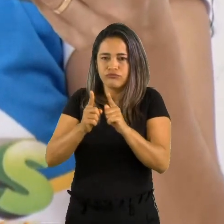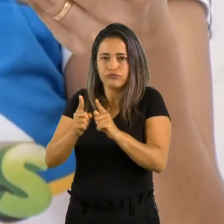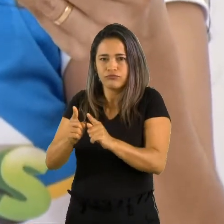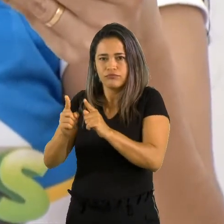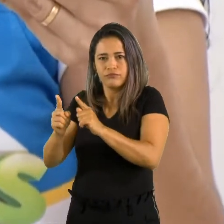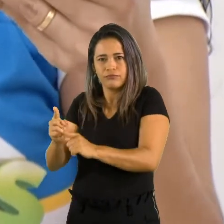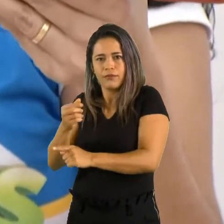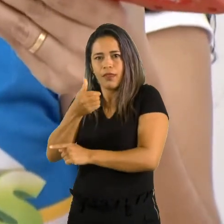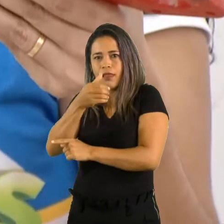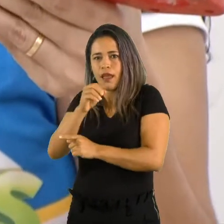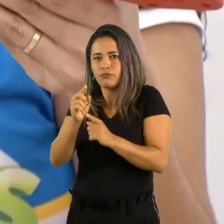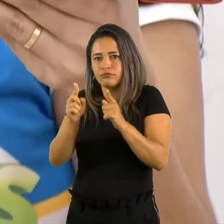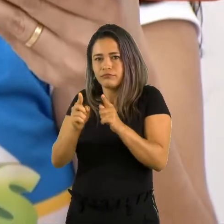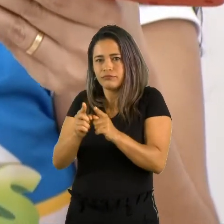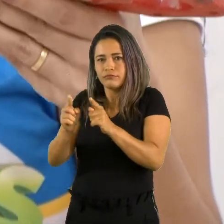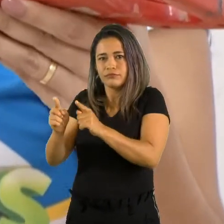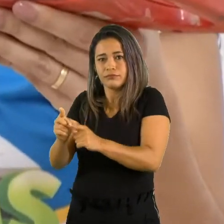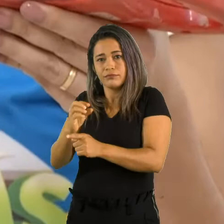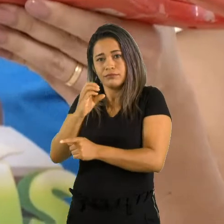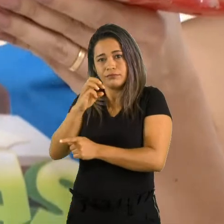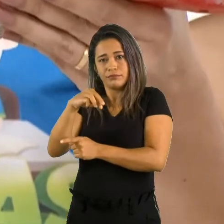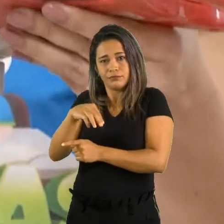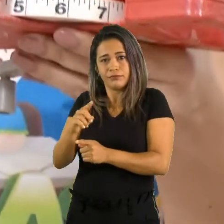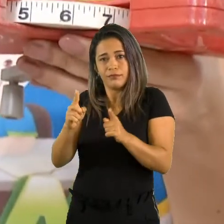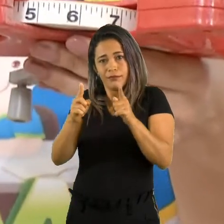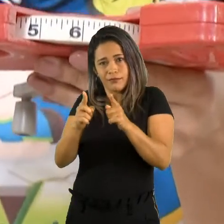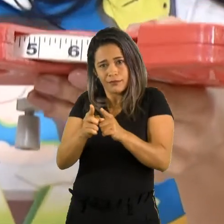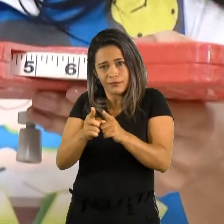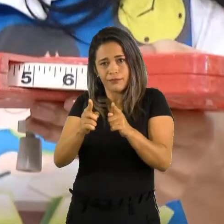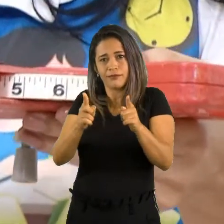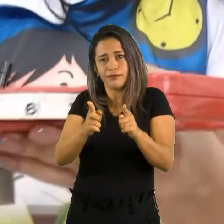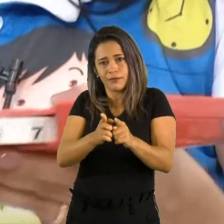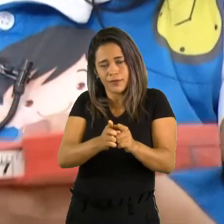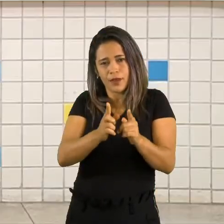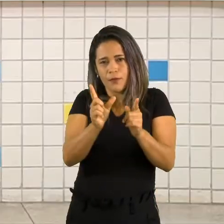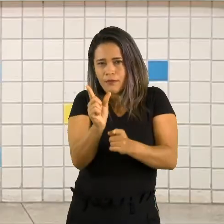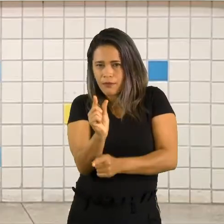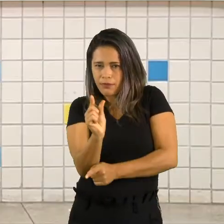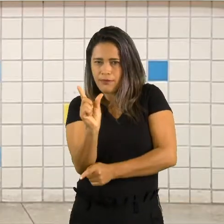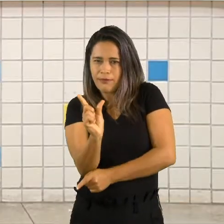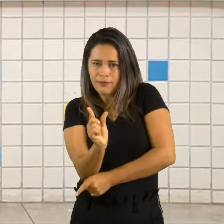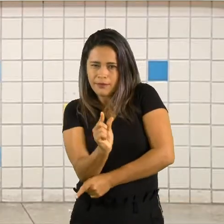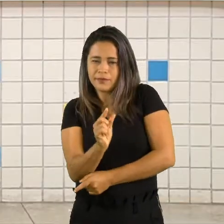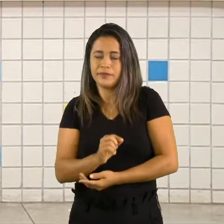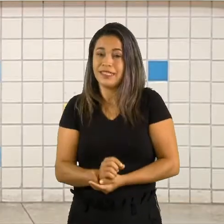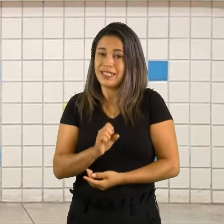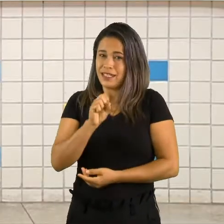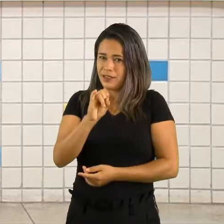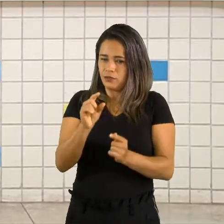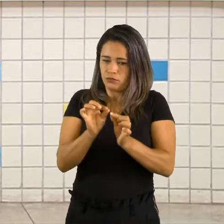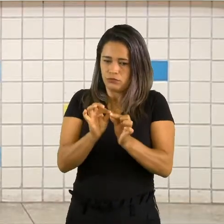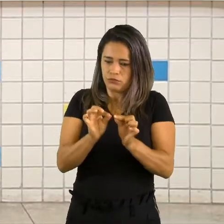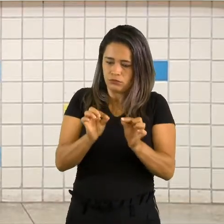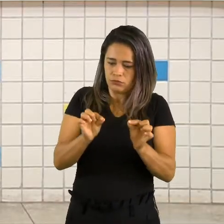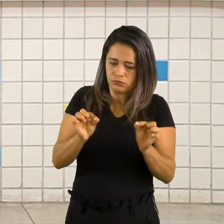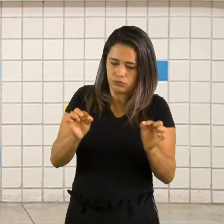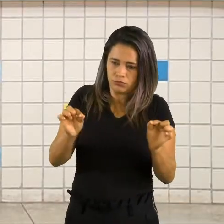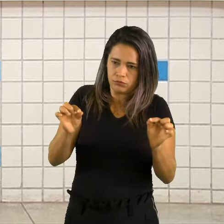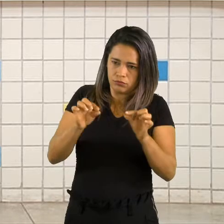o centímetro, que são os tracinhos menores. 10 pedacinhos menores. Se eu for esticar essa trena, ela vai